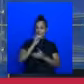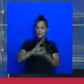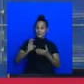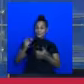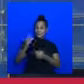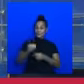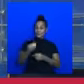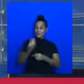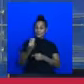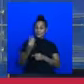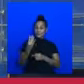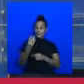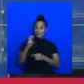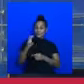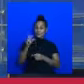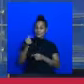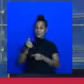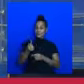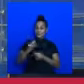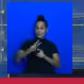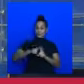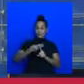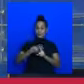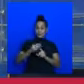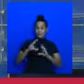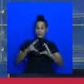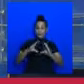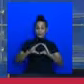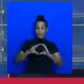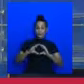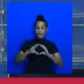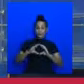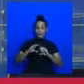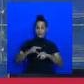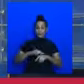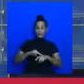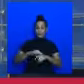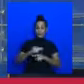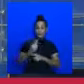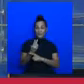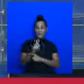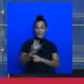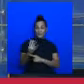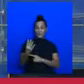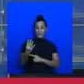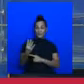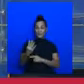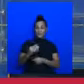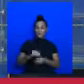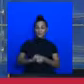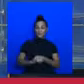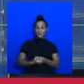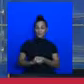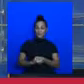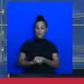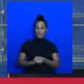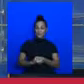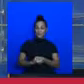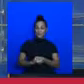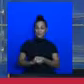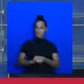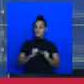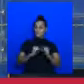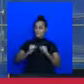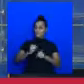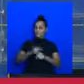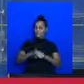prêmio acertando 3, 4, 5 ou 6 números na dupla cena. Bola marrom 24, marrom número 24.